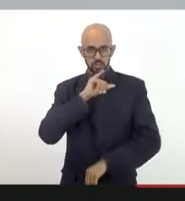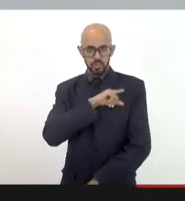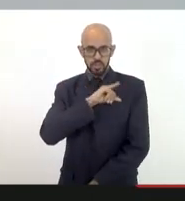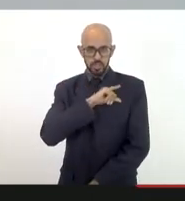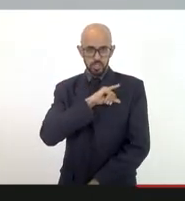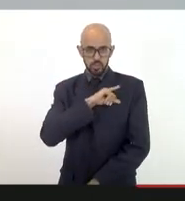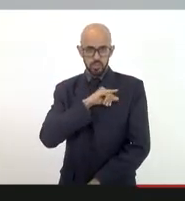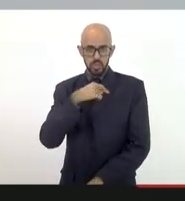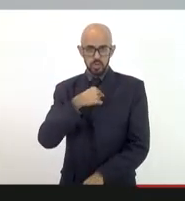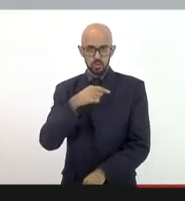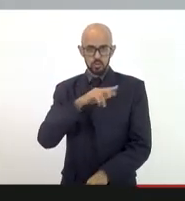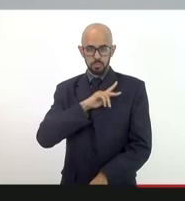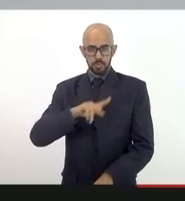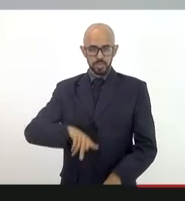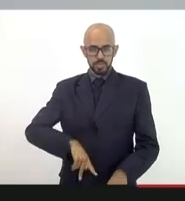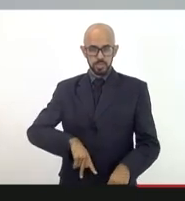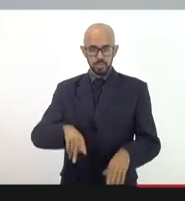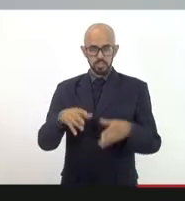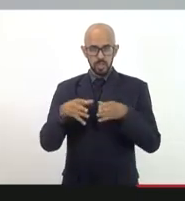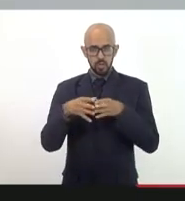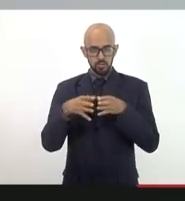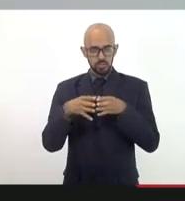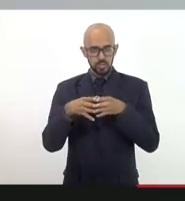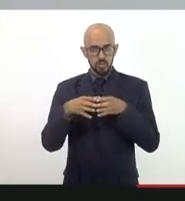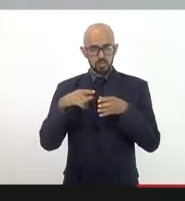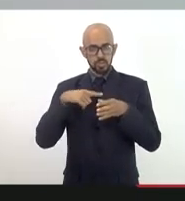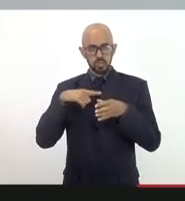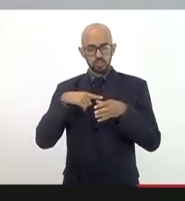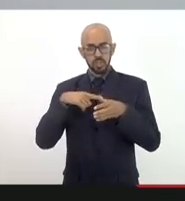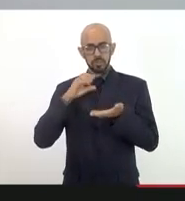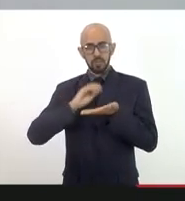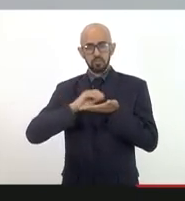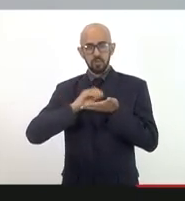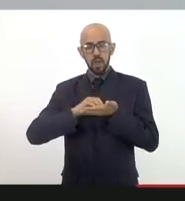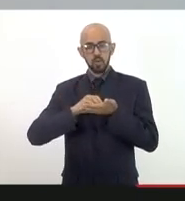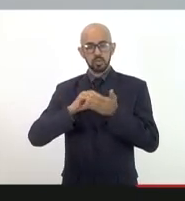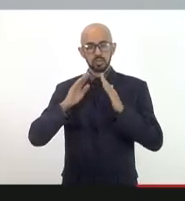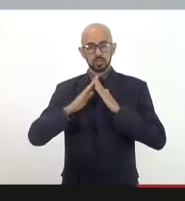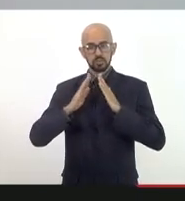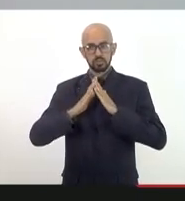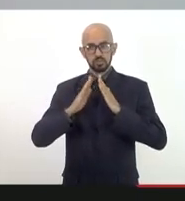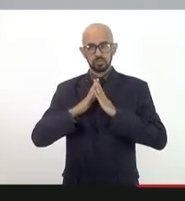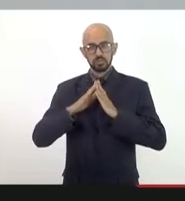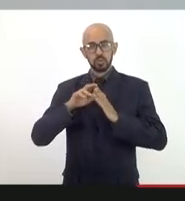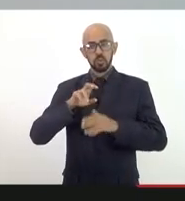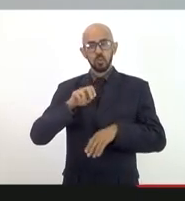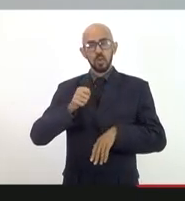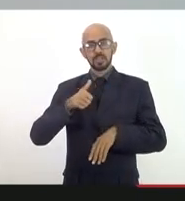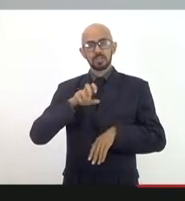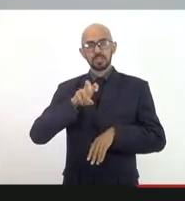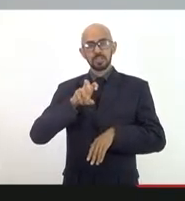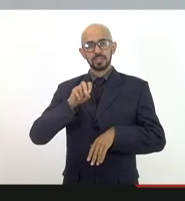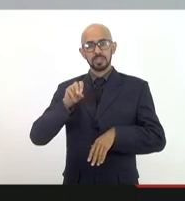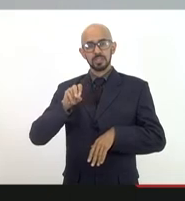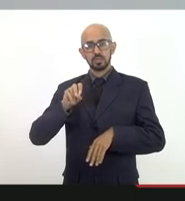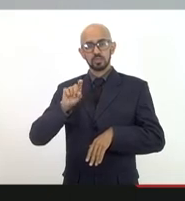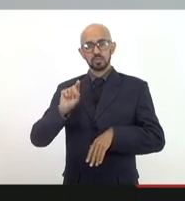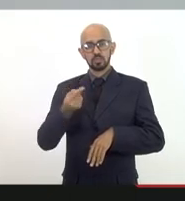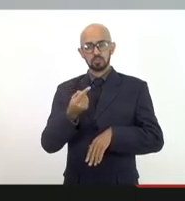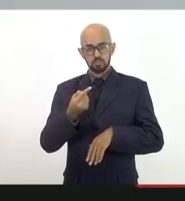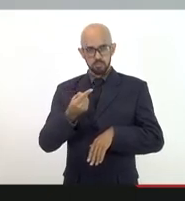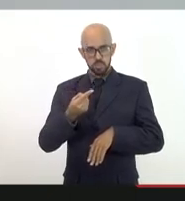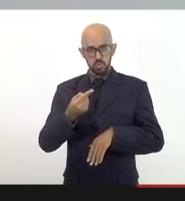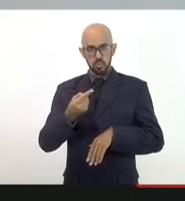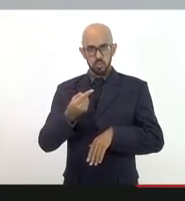região metropolitana, nós temos um déficit habitacional que supera a casa de 500.000 de moradias no estado de Janeiro, o que quer dizer que há